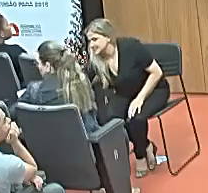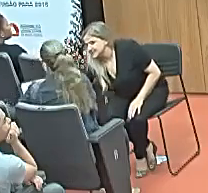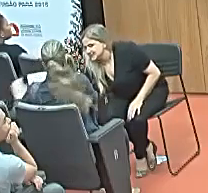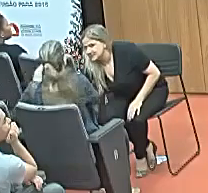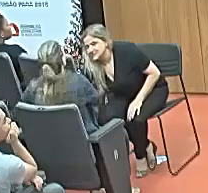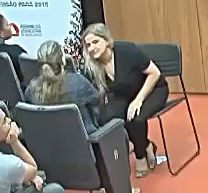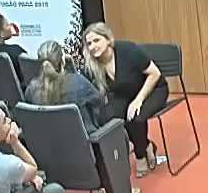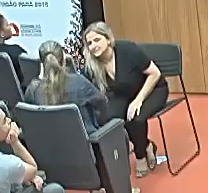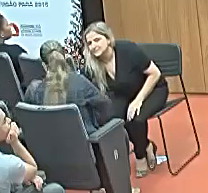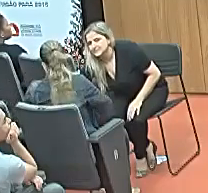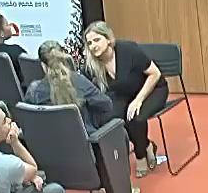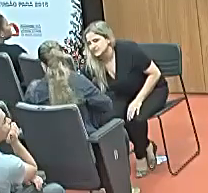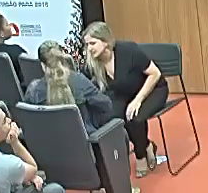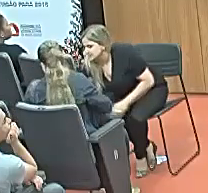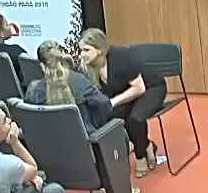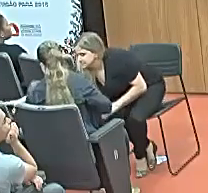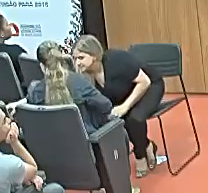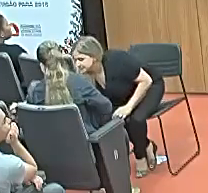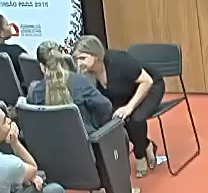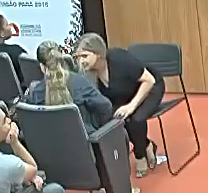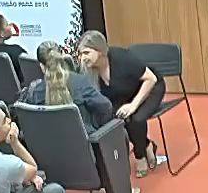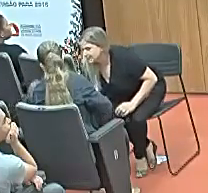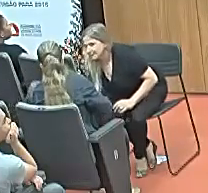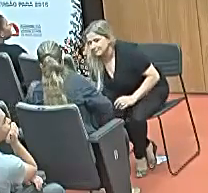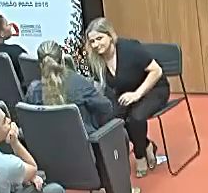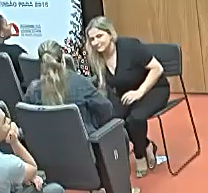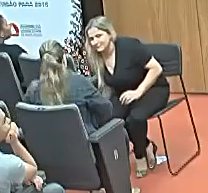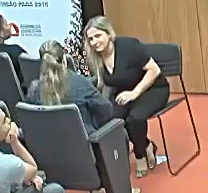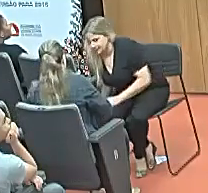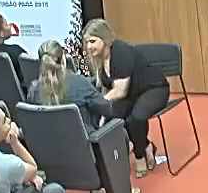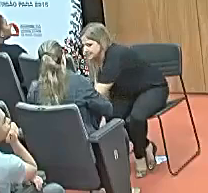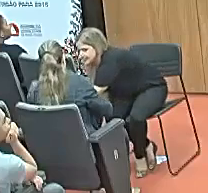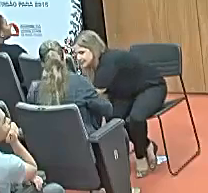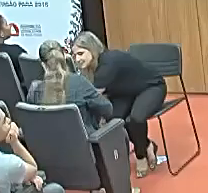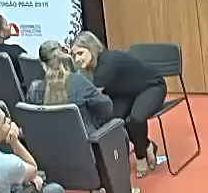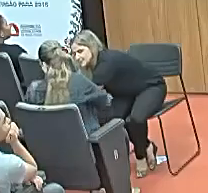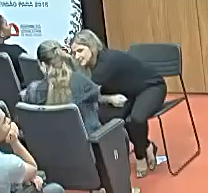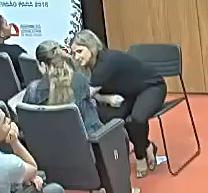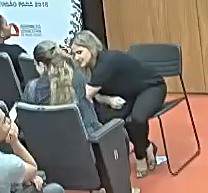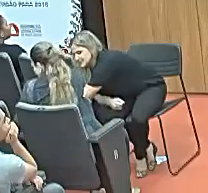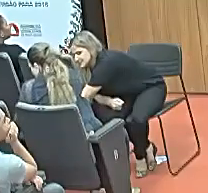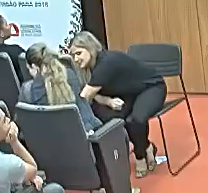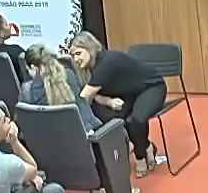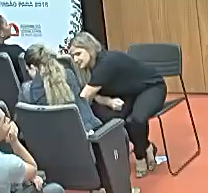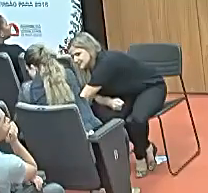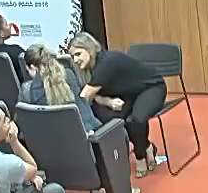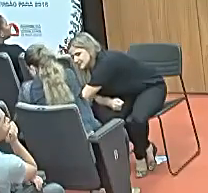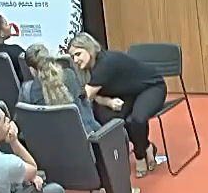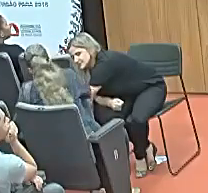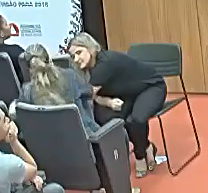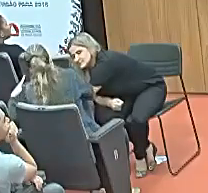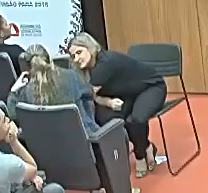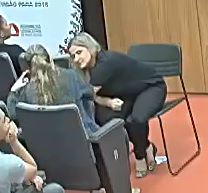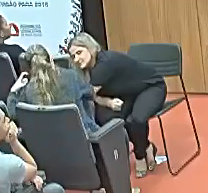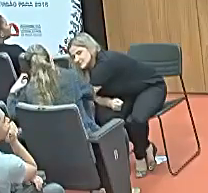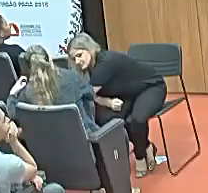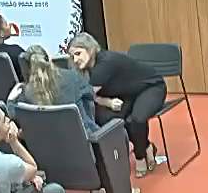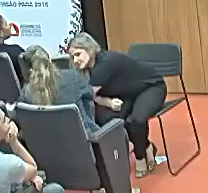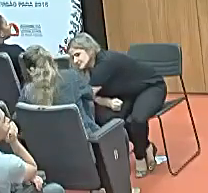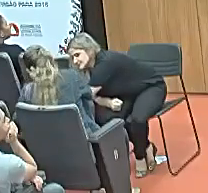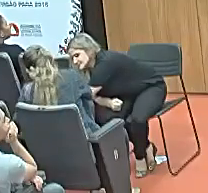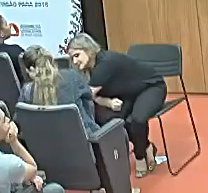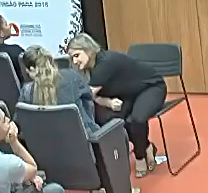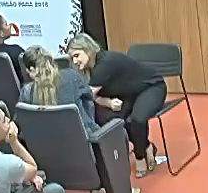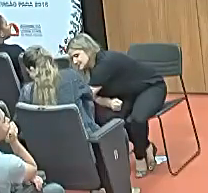pessoas estão nas regiões e enriquece muito mais nesse processo não vejo outra saída